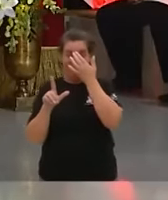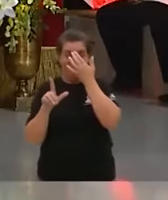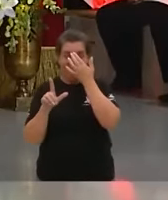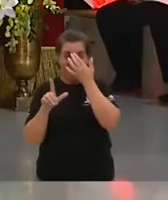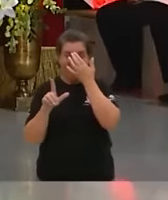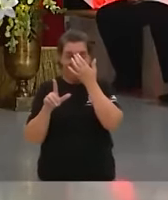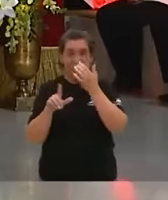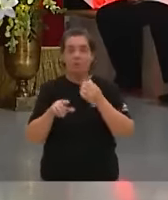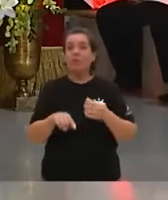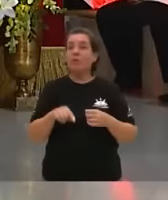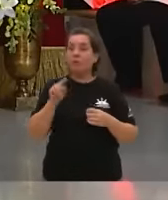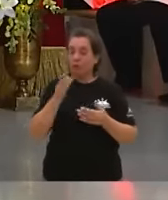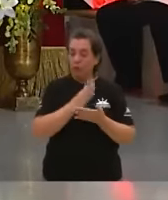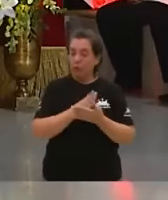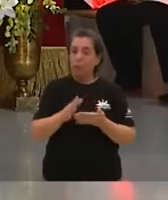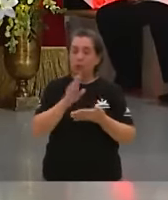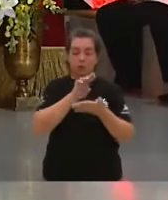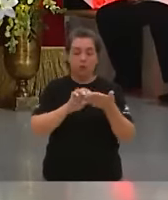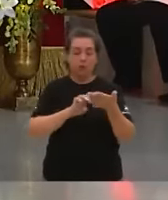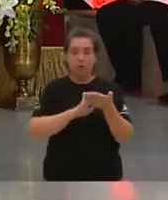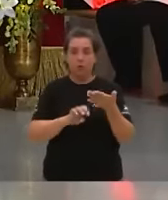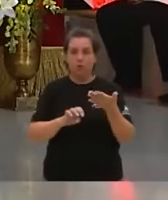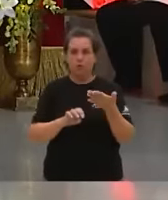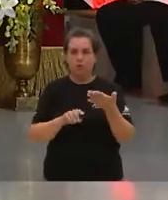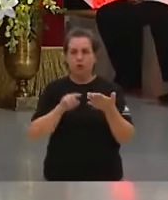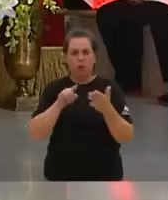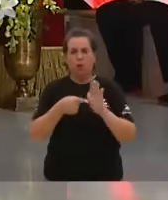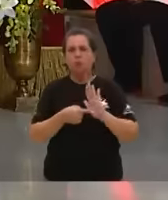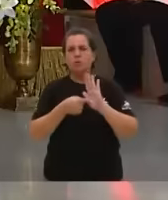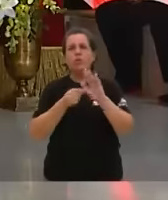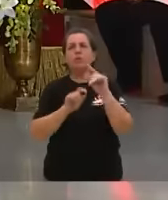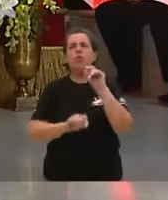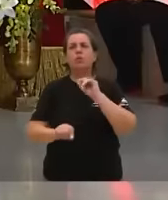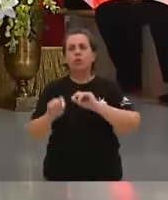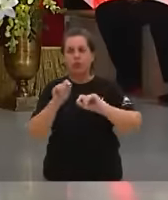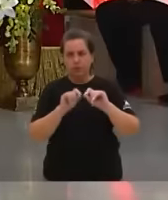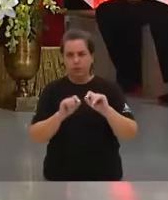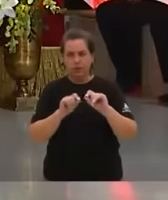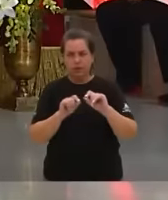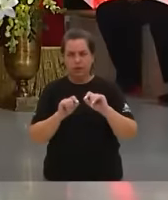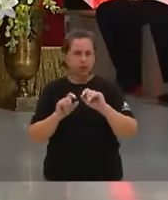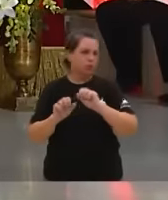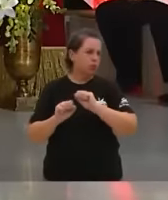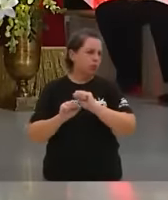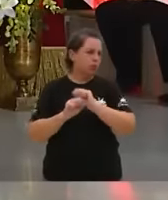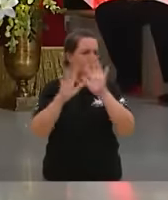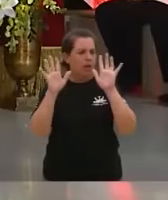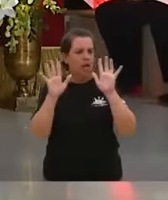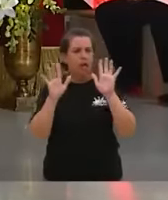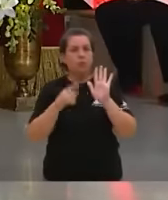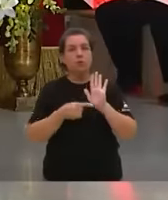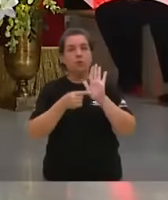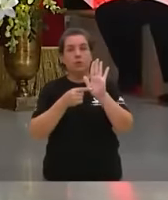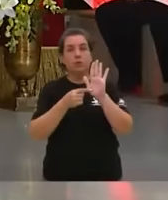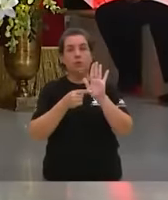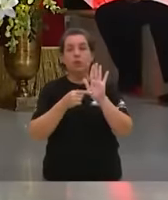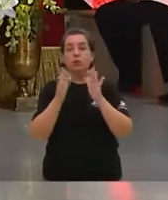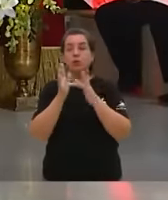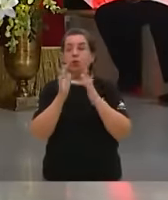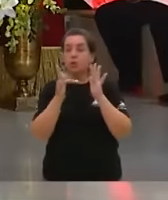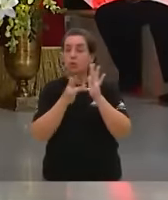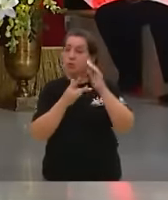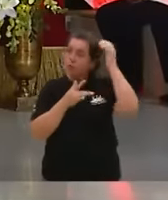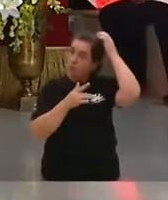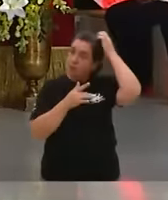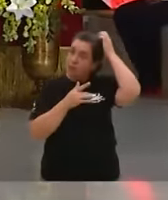começa o evangelho fazendo uma clareza, dando um elemento da vida de Jesus